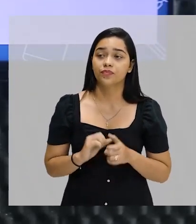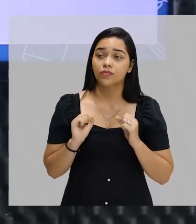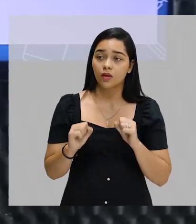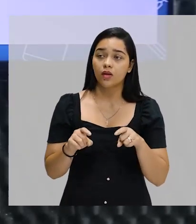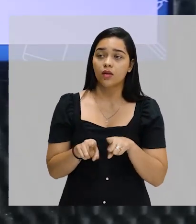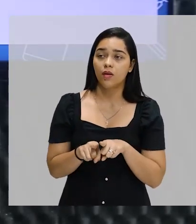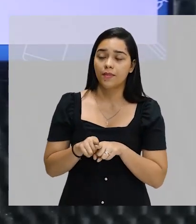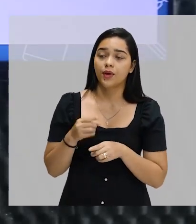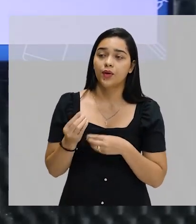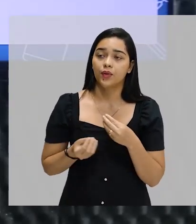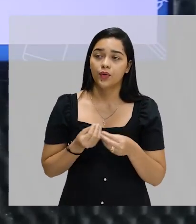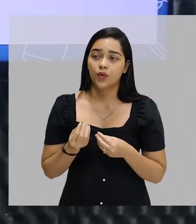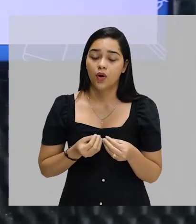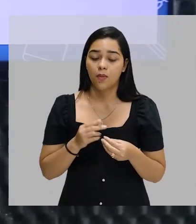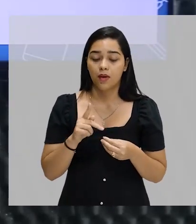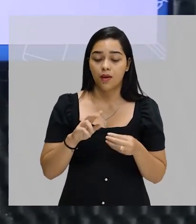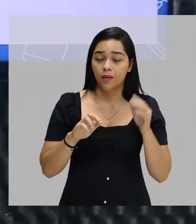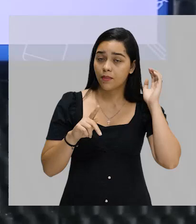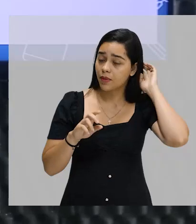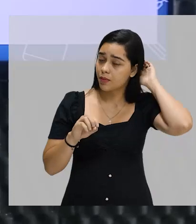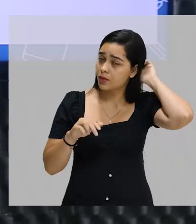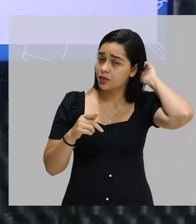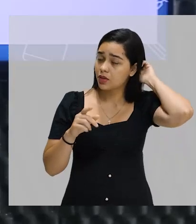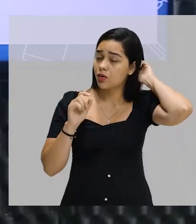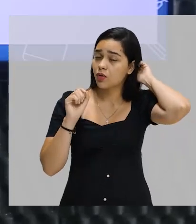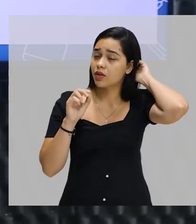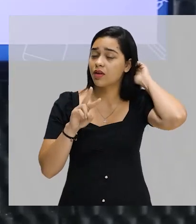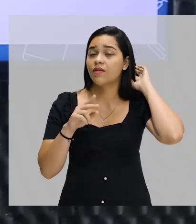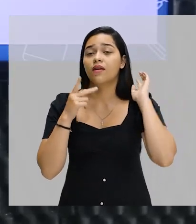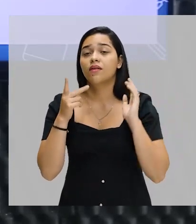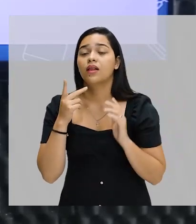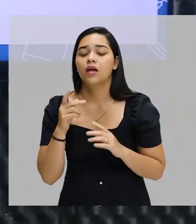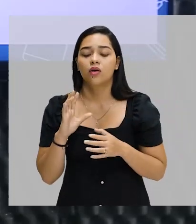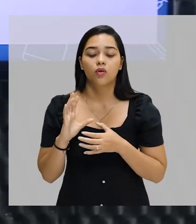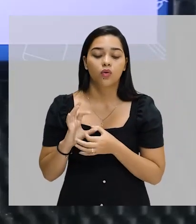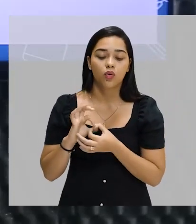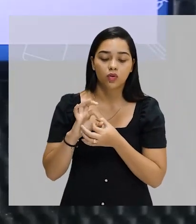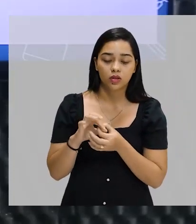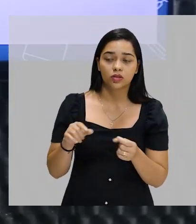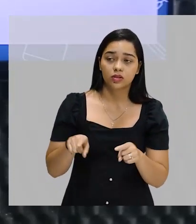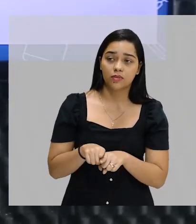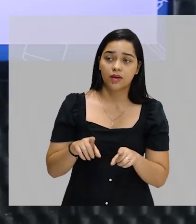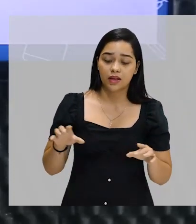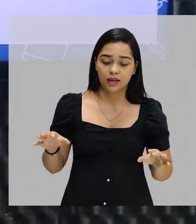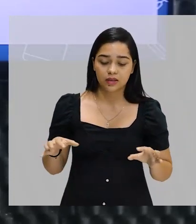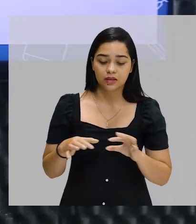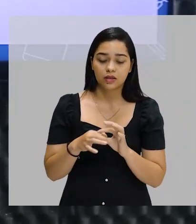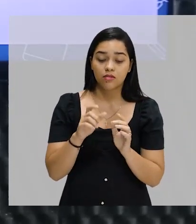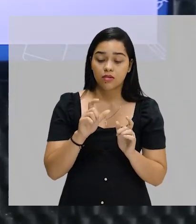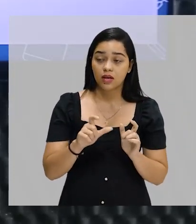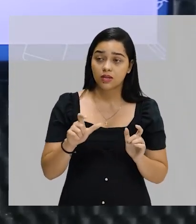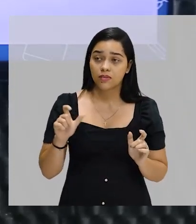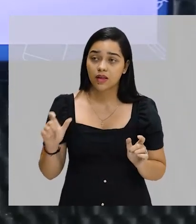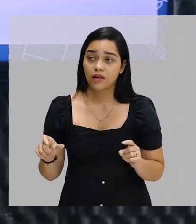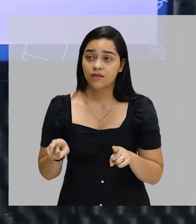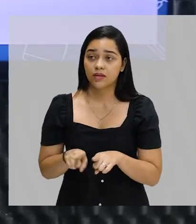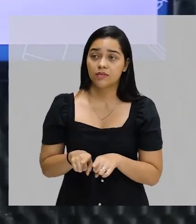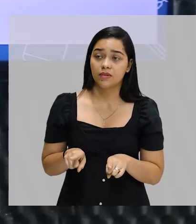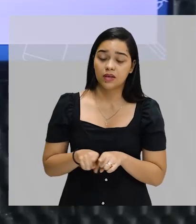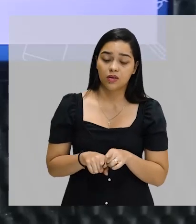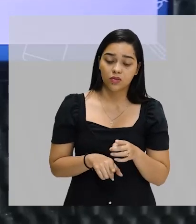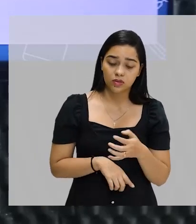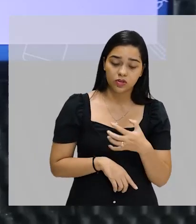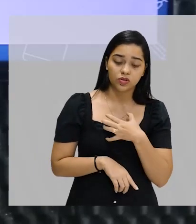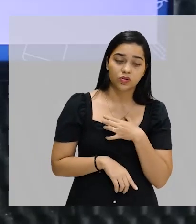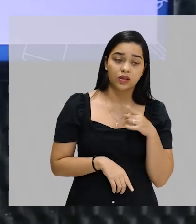pode funcionar como uma preposição. O que vai dizer o contexto? A ligação das palavras. O sentido